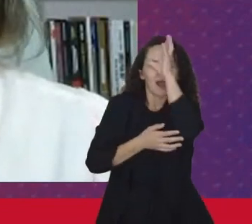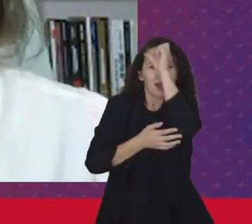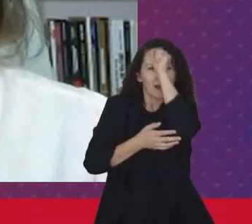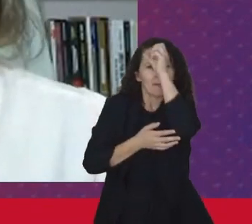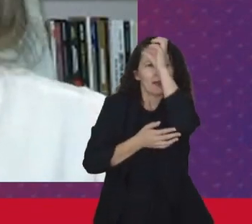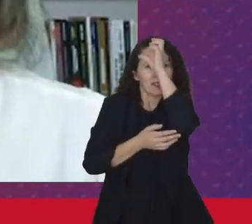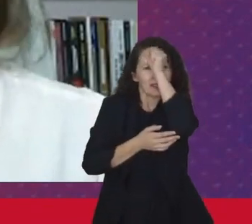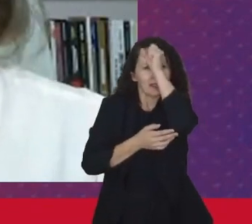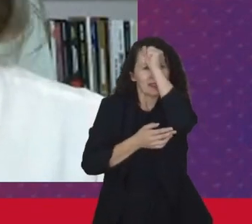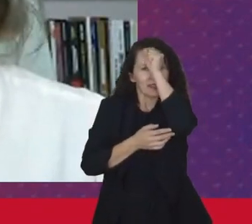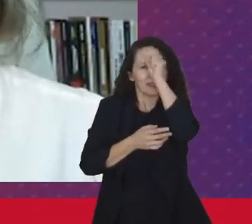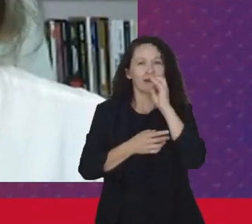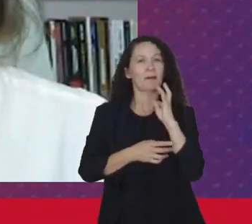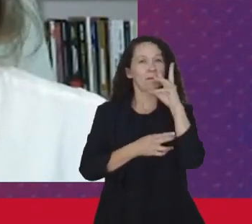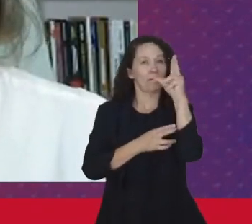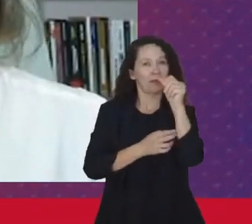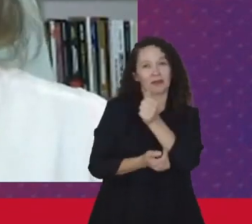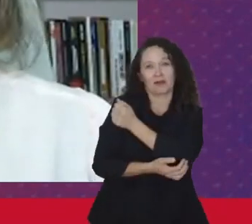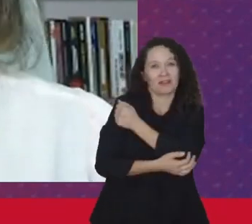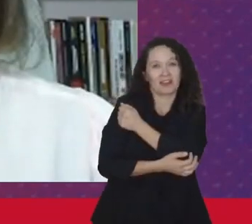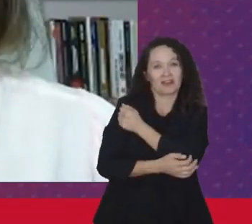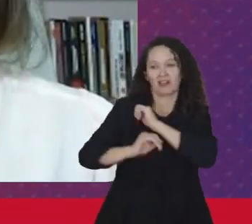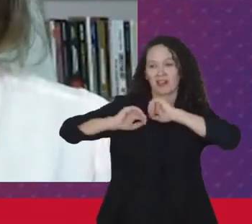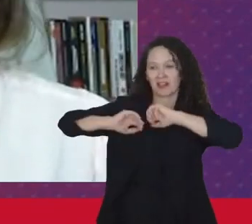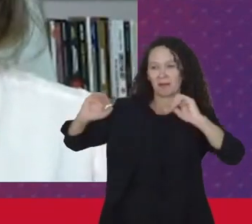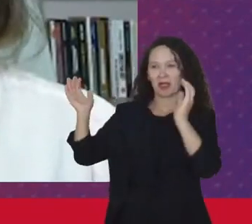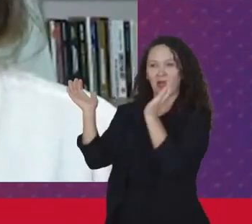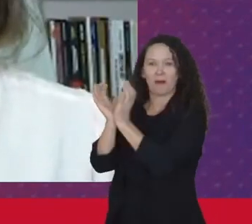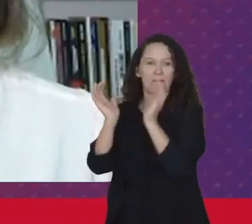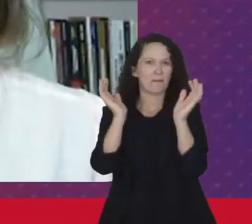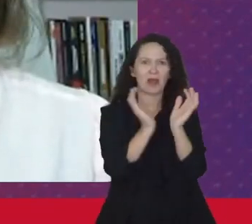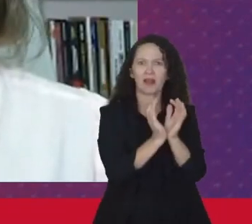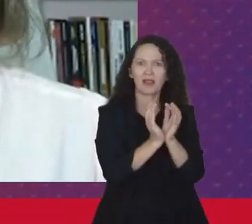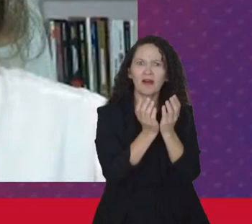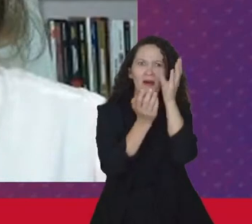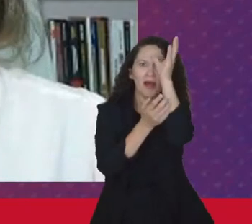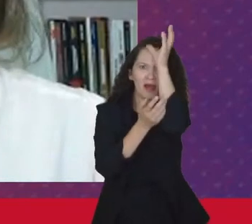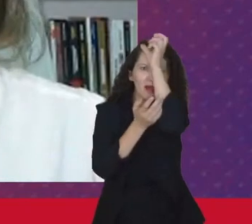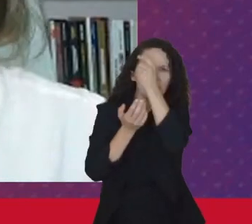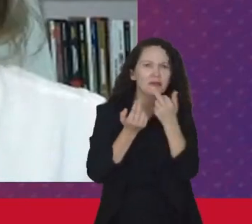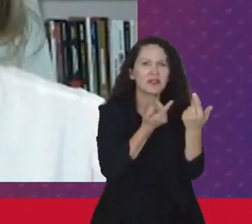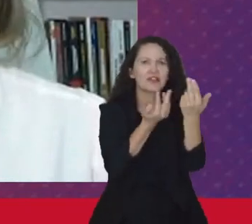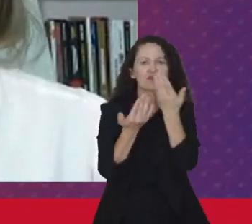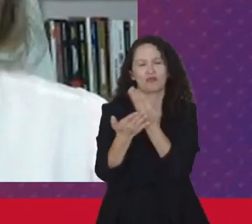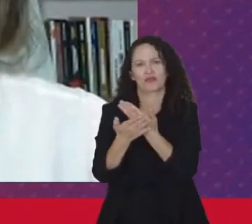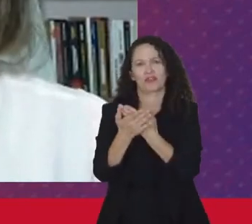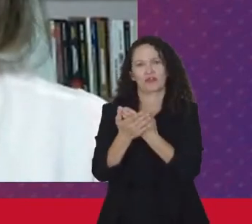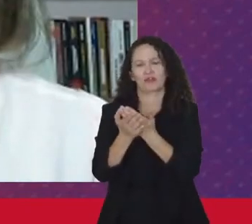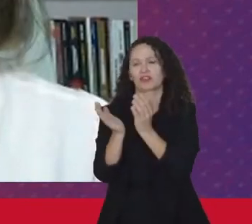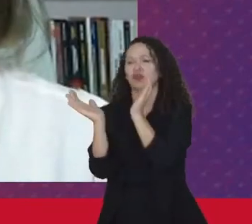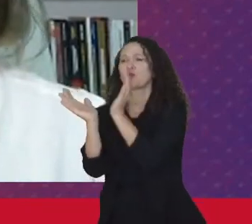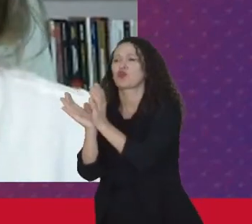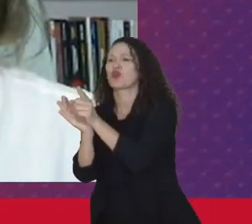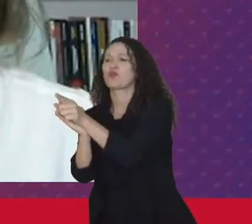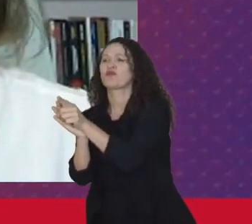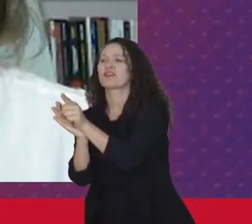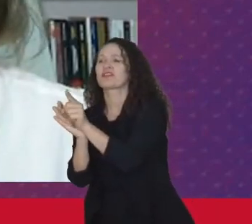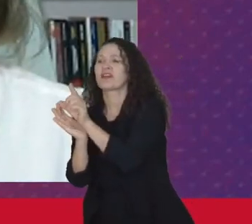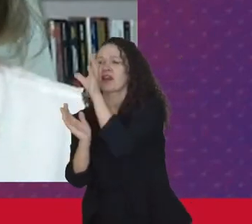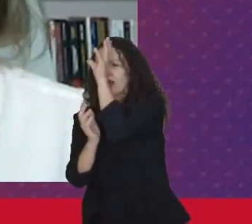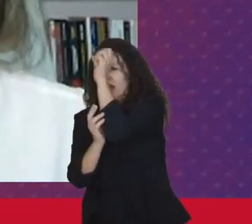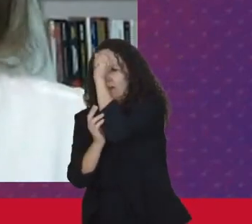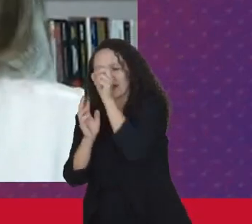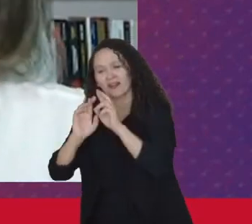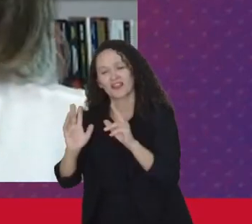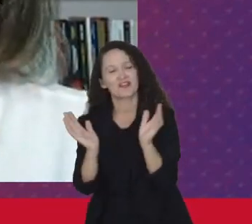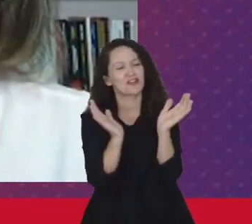aprendizagem para todos os estudantes, para estudantes com e sem deficiência. Ela não classifica e seleciona